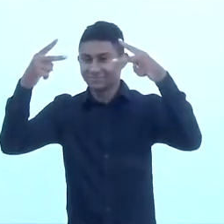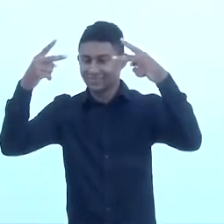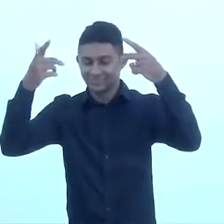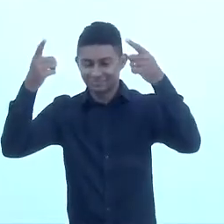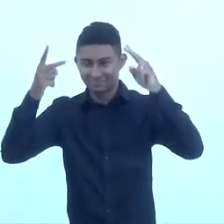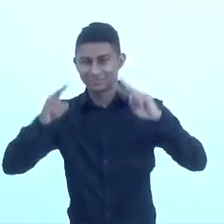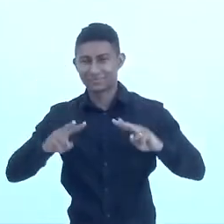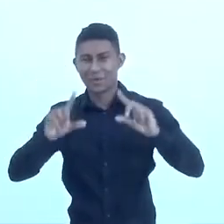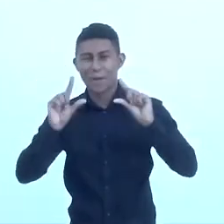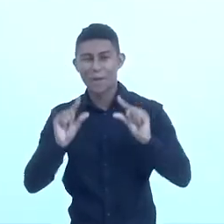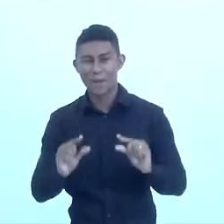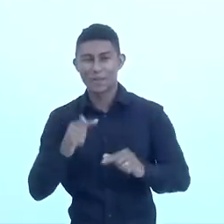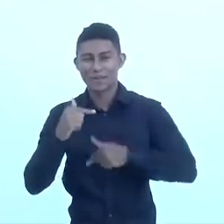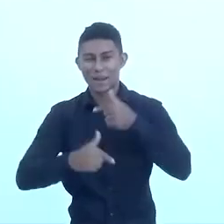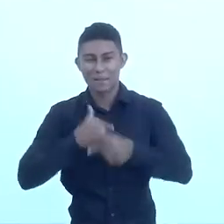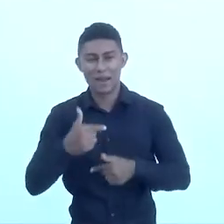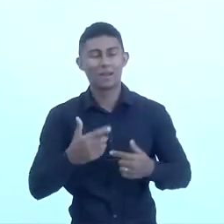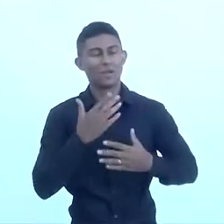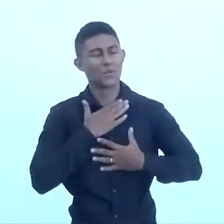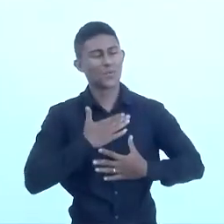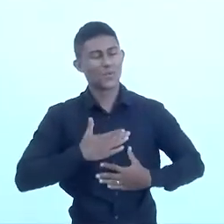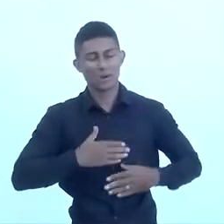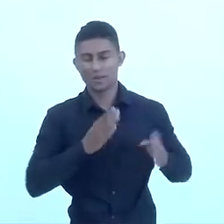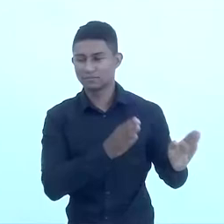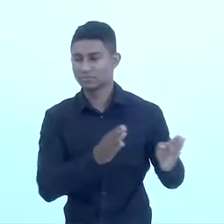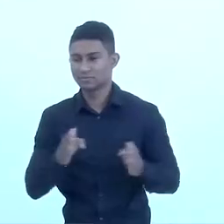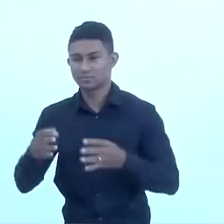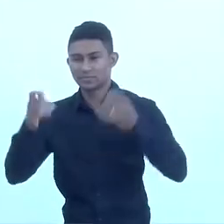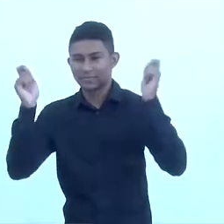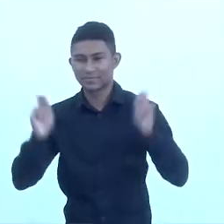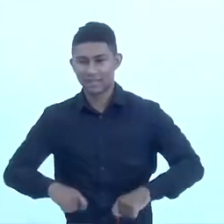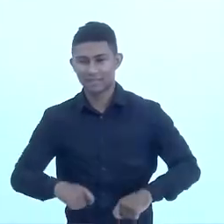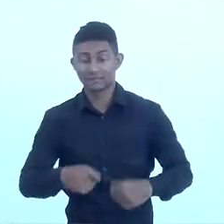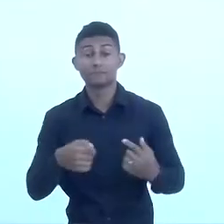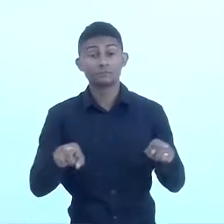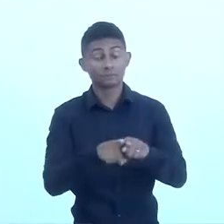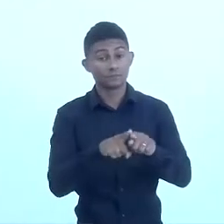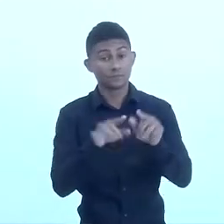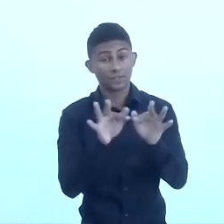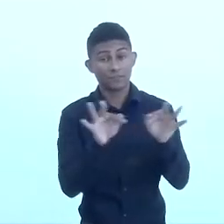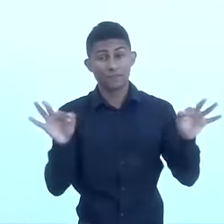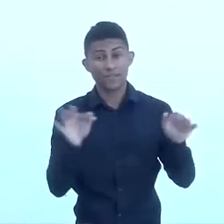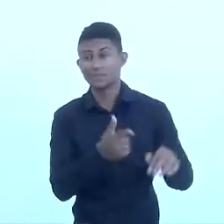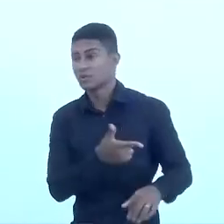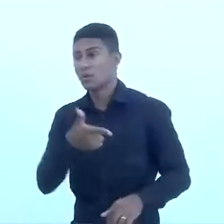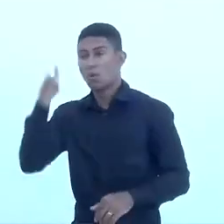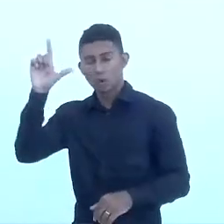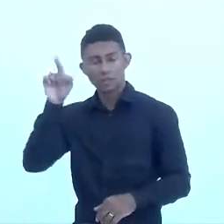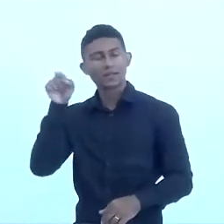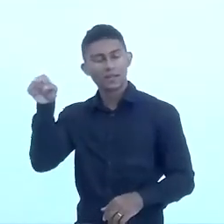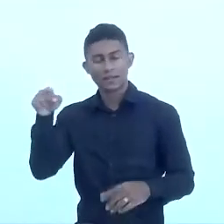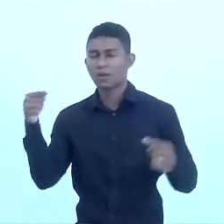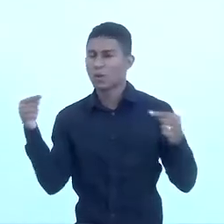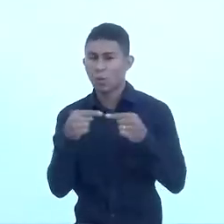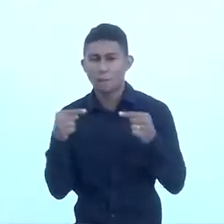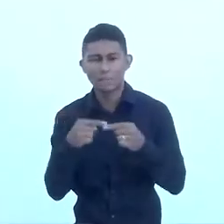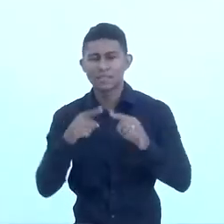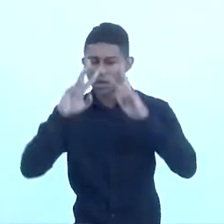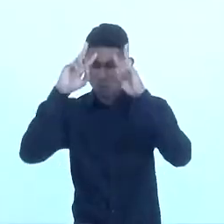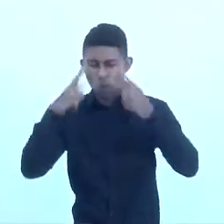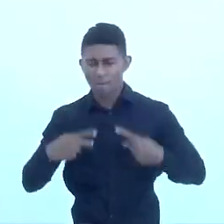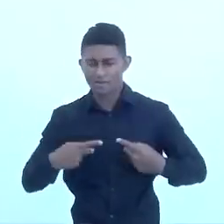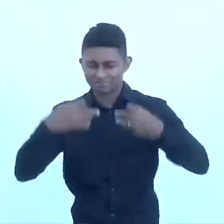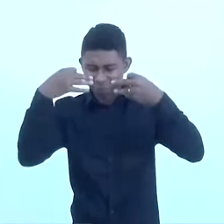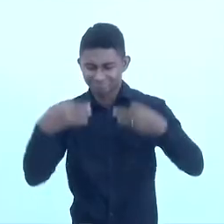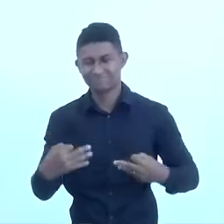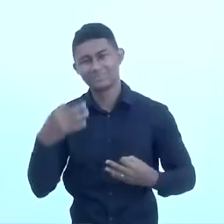Me marcou muito. Genial. E tinha uma frase que era politicamente politicamente incorreta, mas humanamente muito,